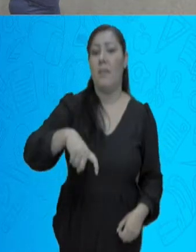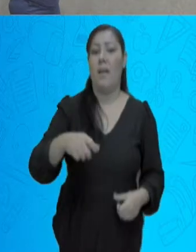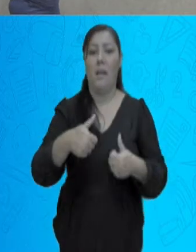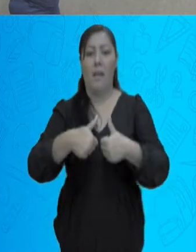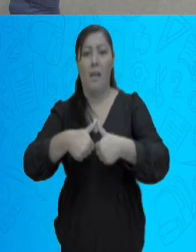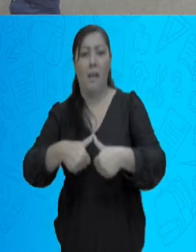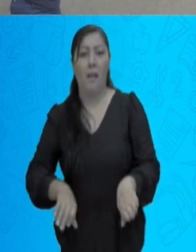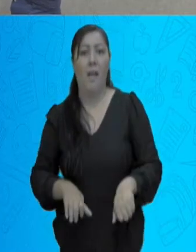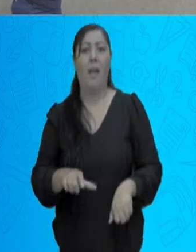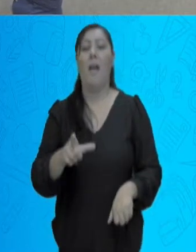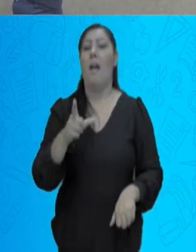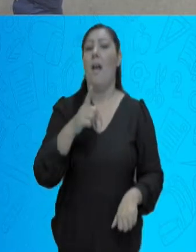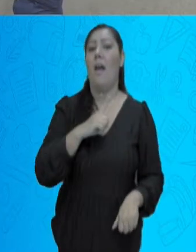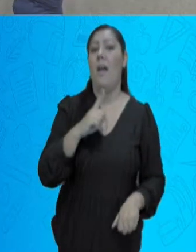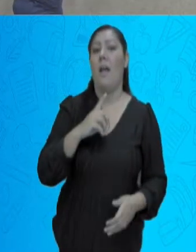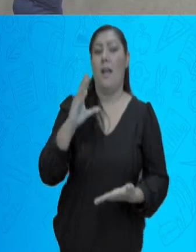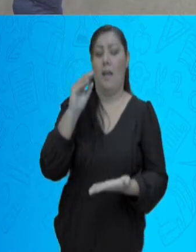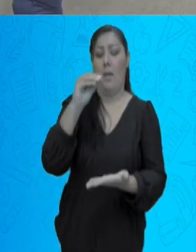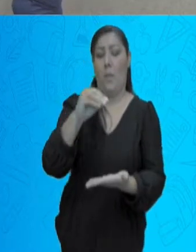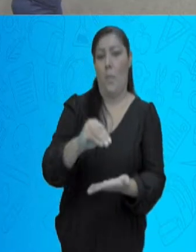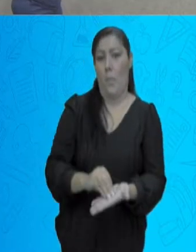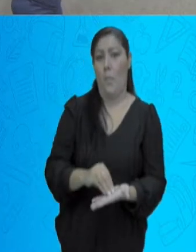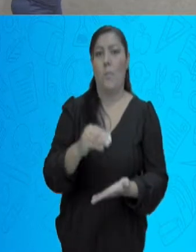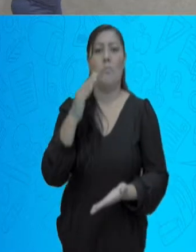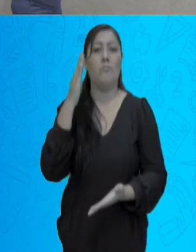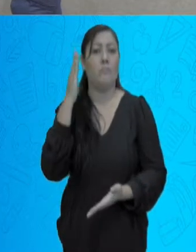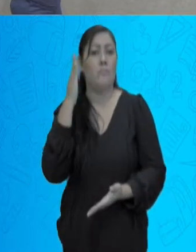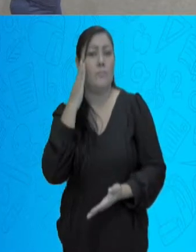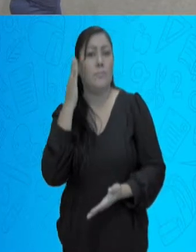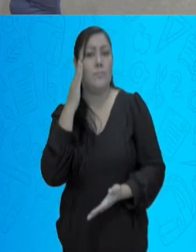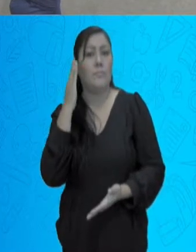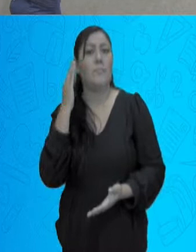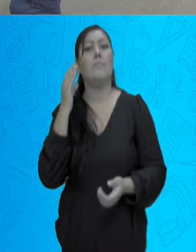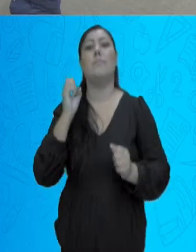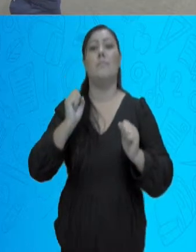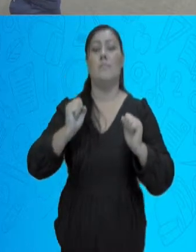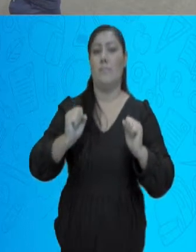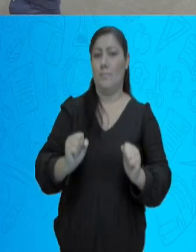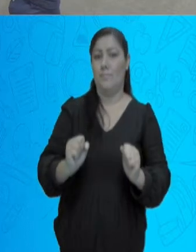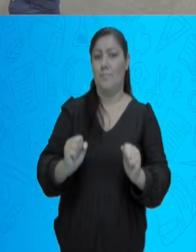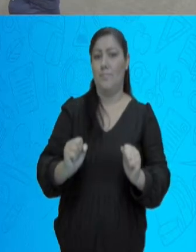estar, haver, por, saber, poder.